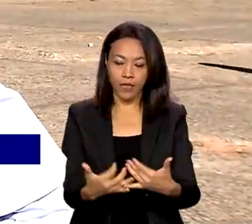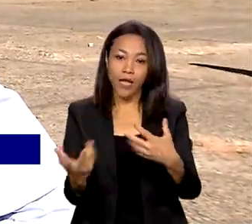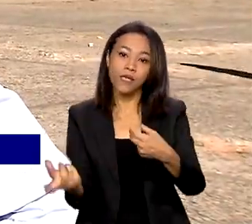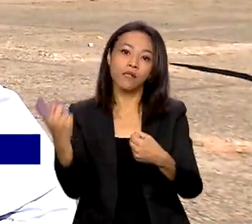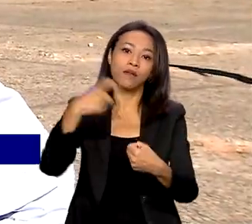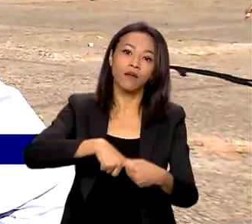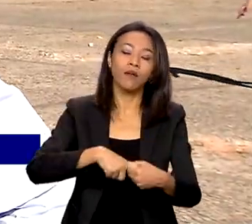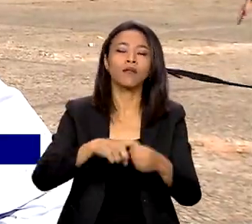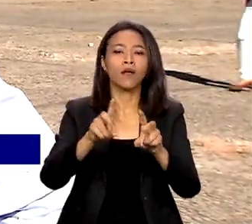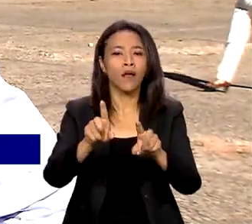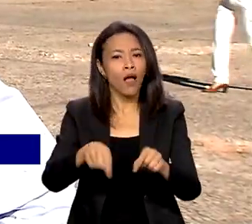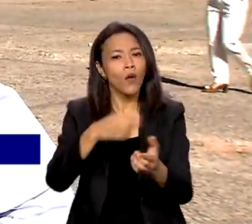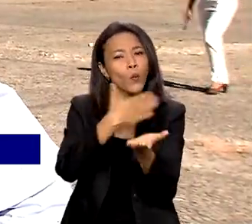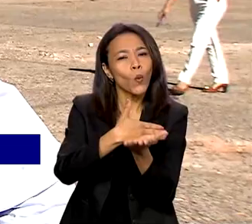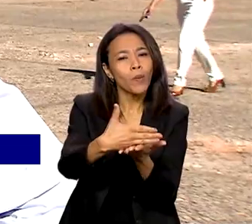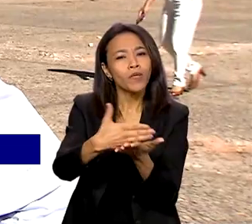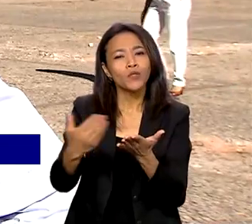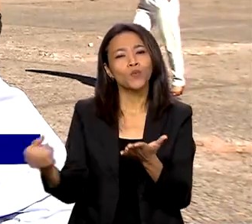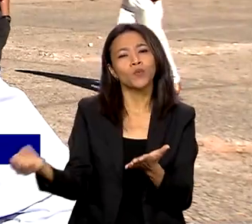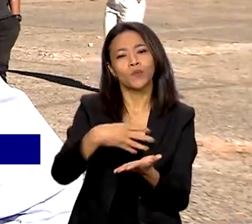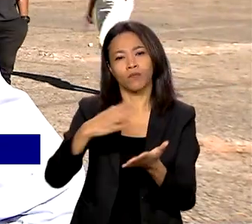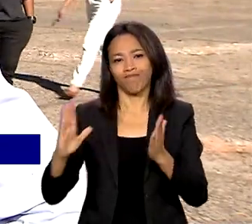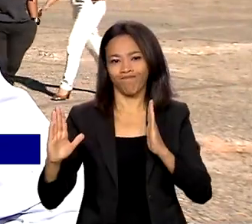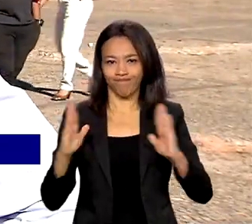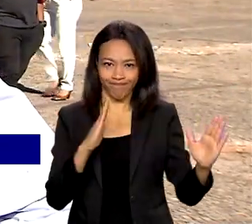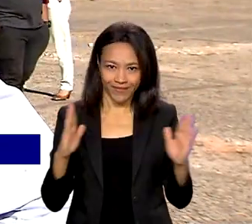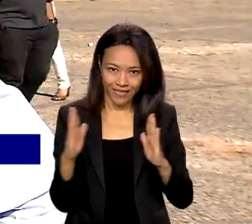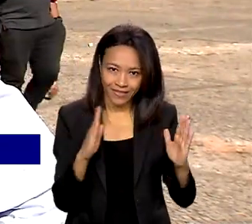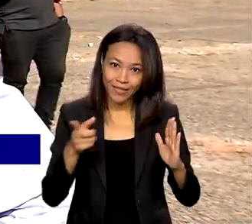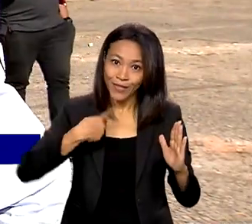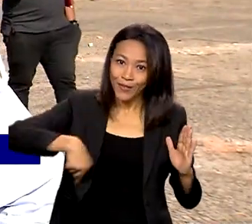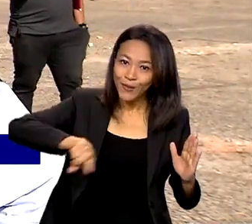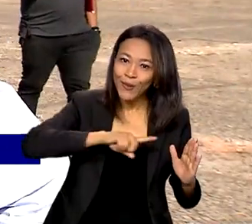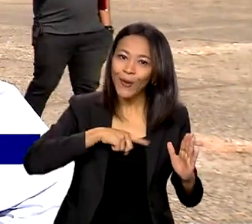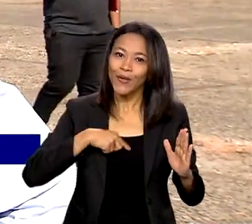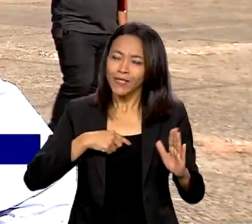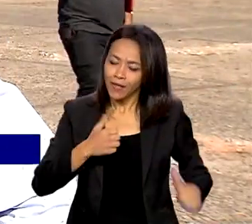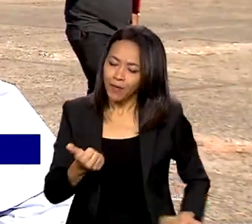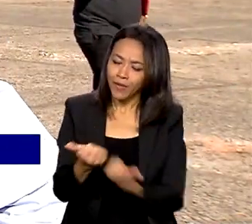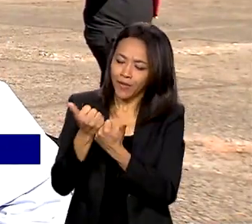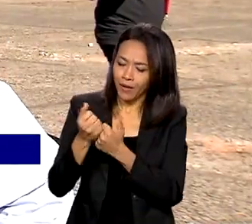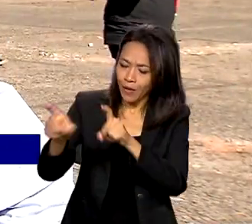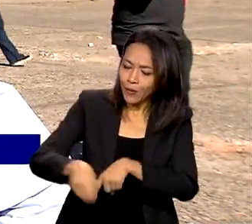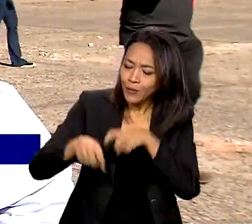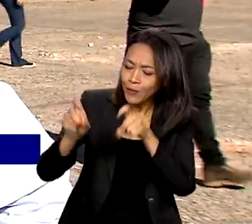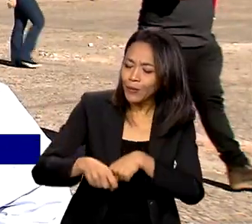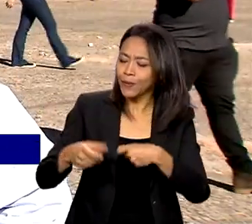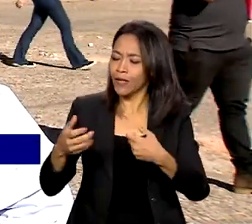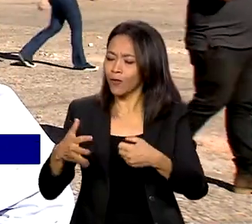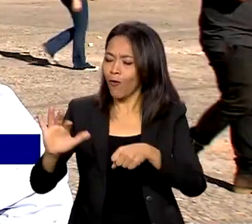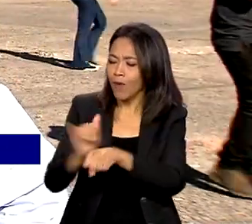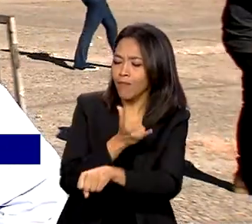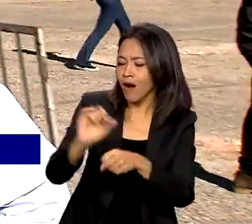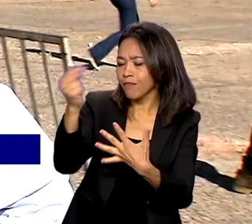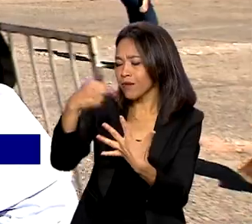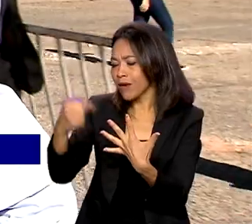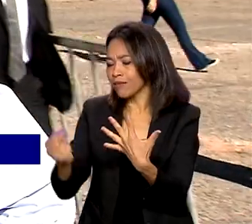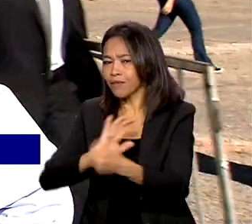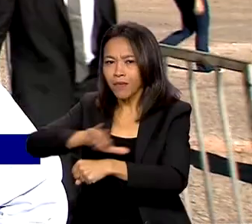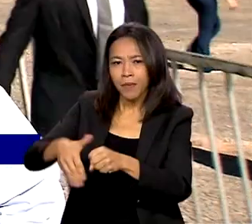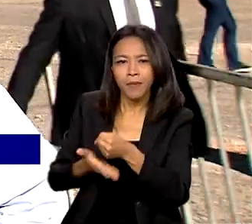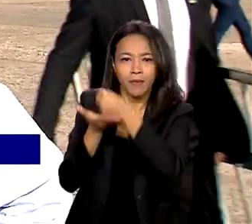início de um novo tempo e de nós construir uma agricultura alternativa, uma agricultura agroecológica